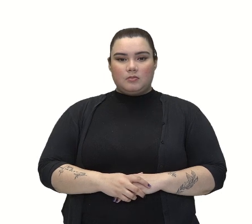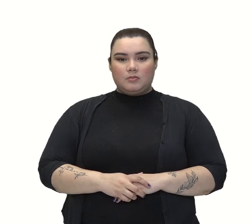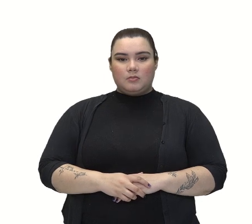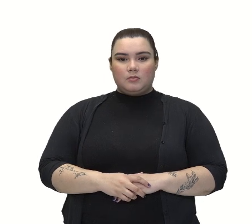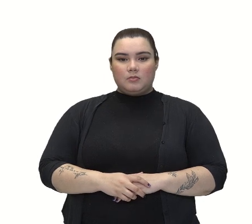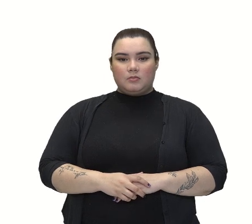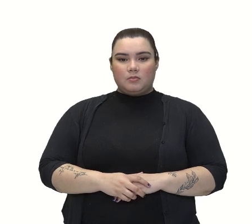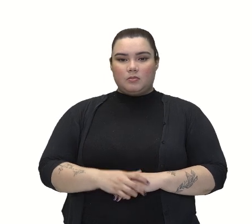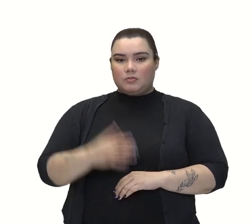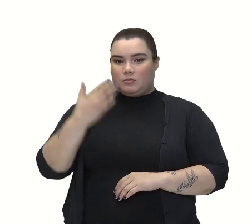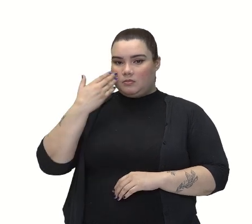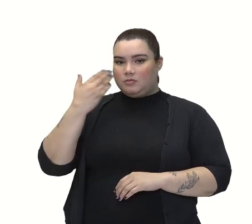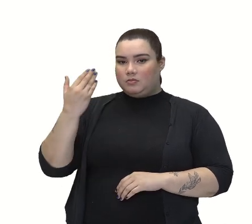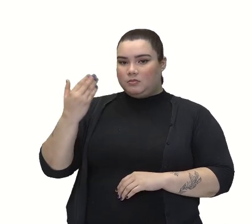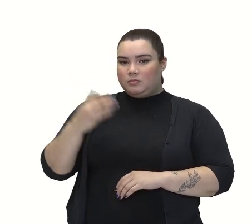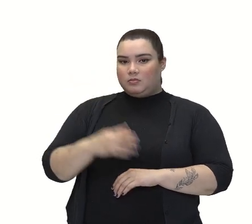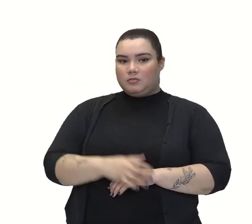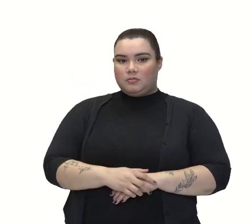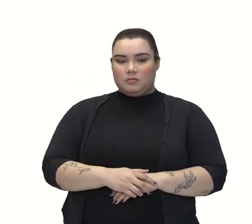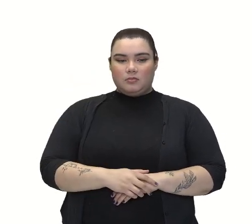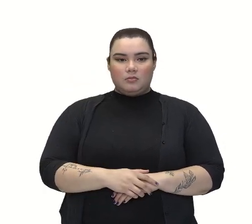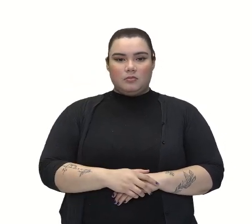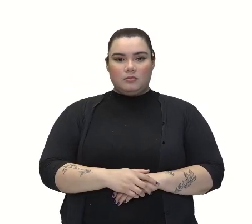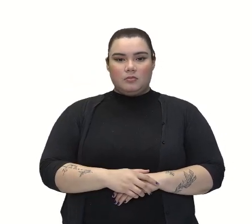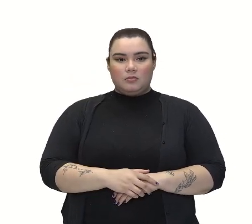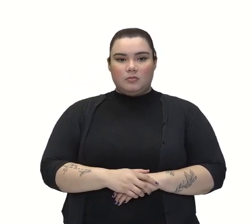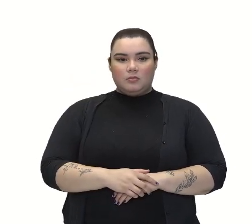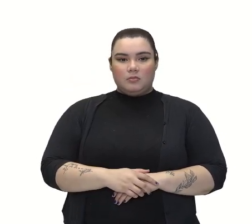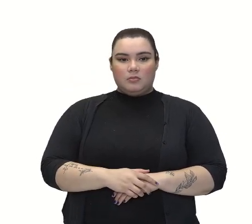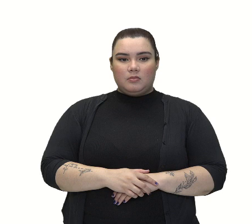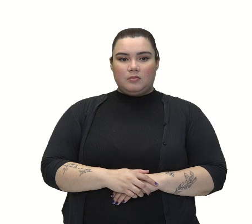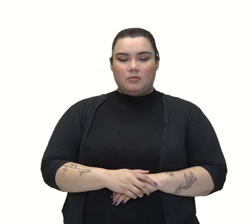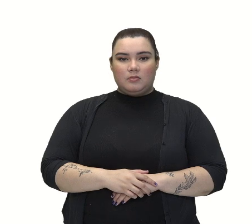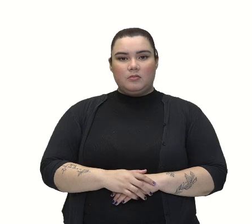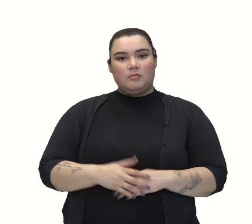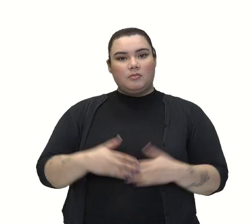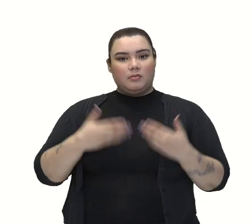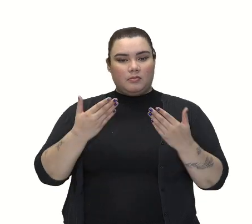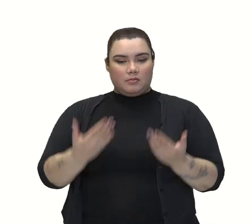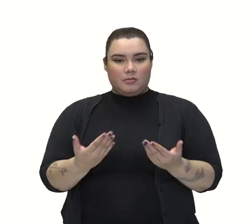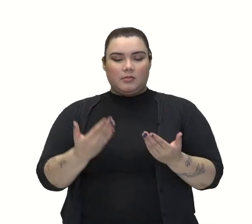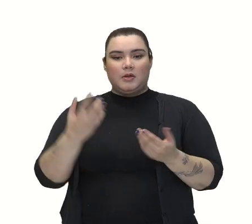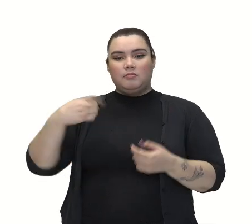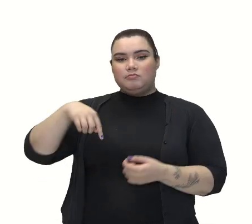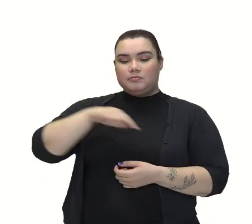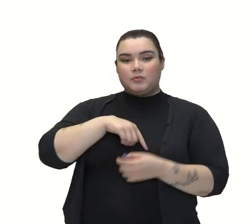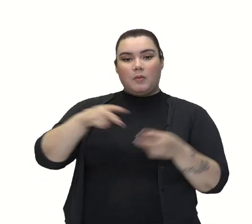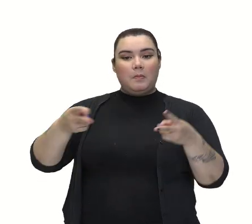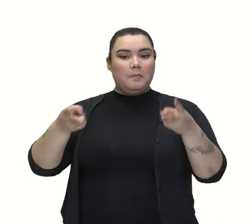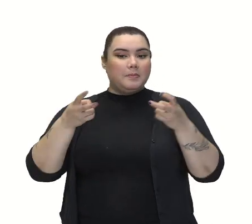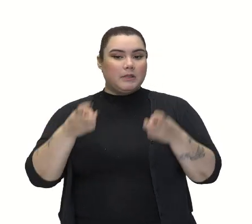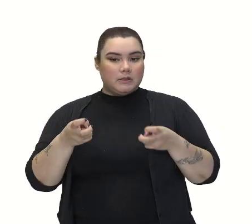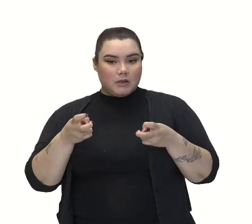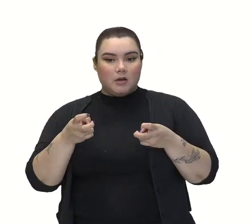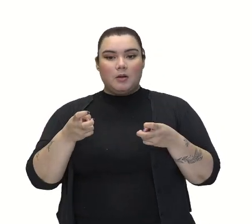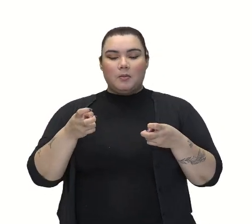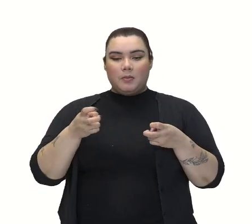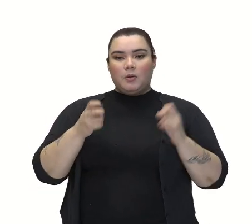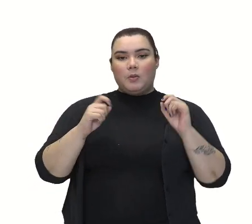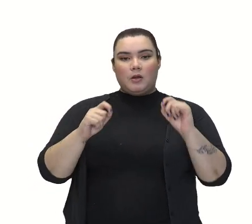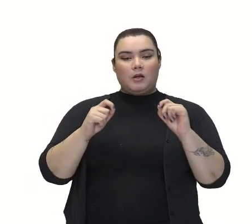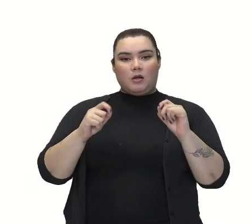Artigo. Certo? Só para intensificar o que nós vimos lá no